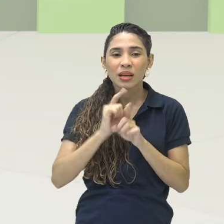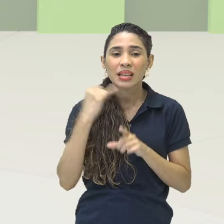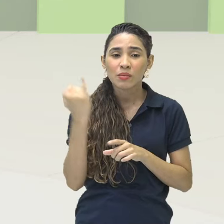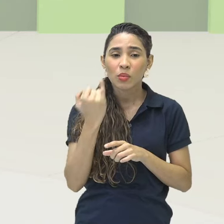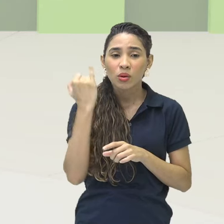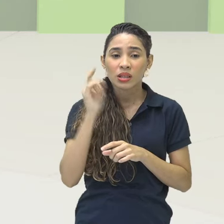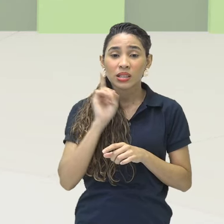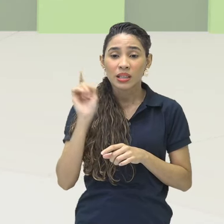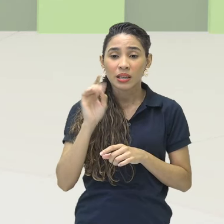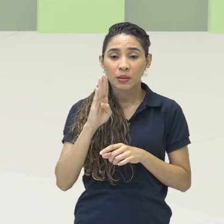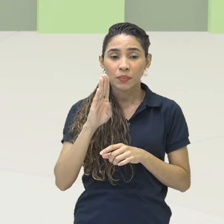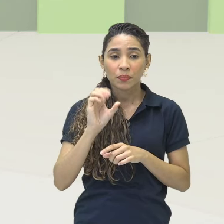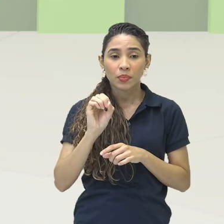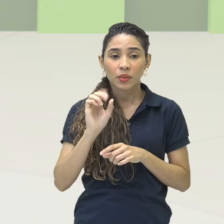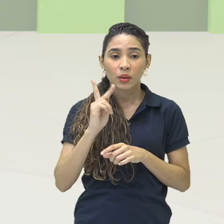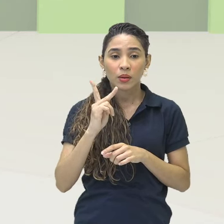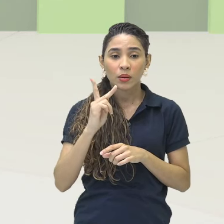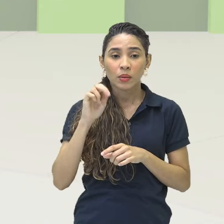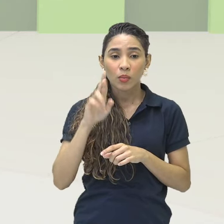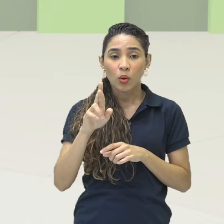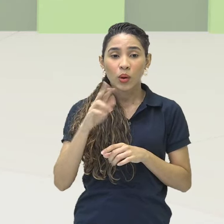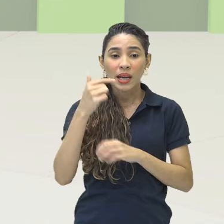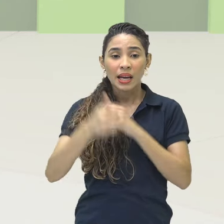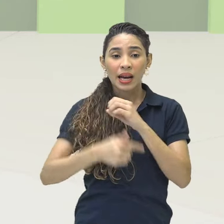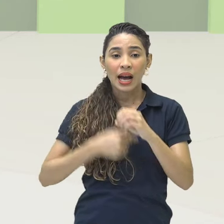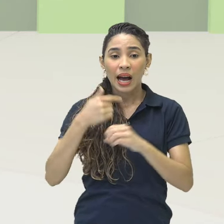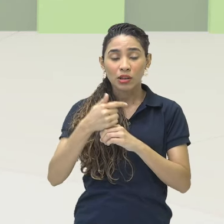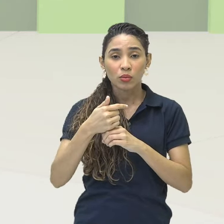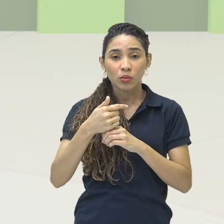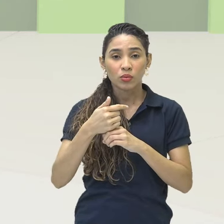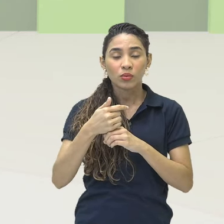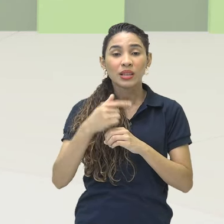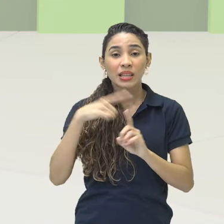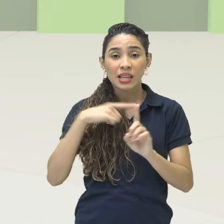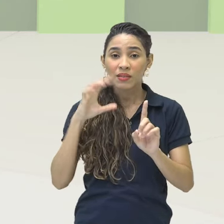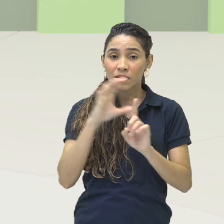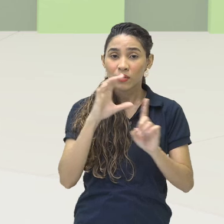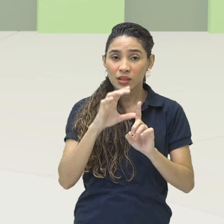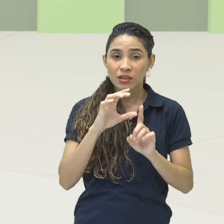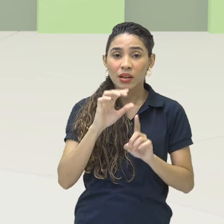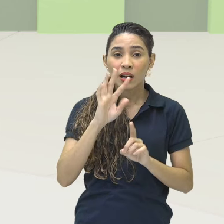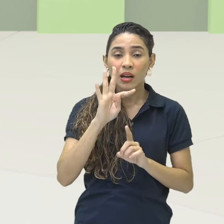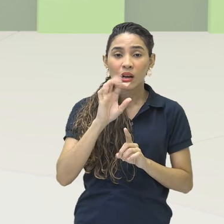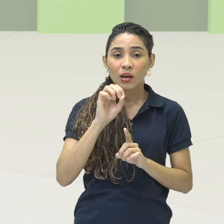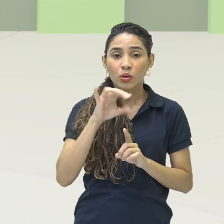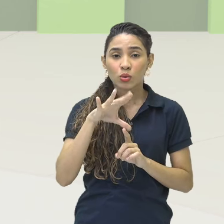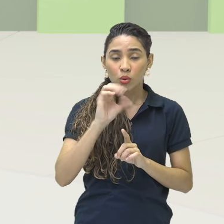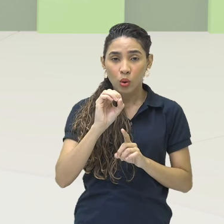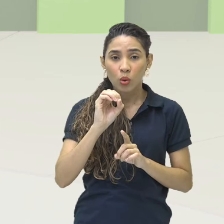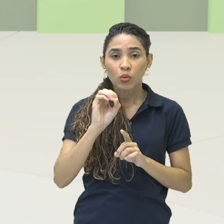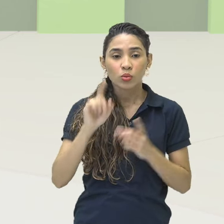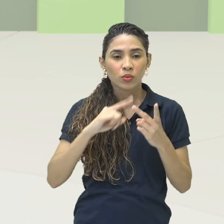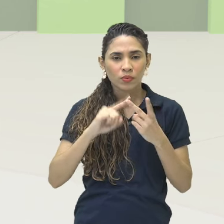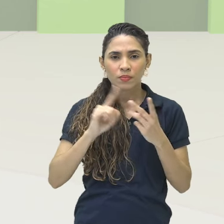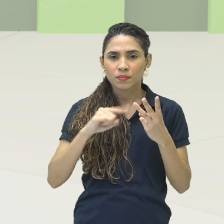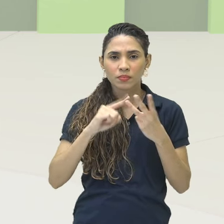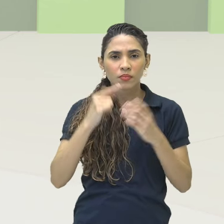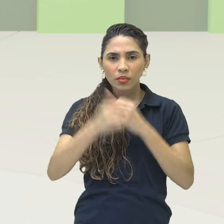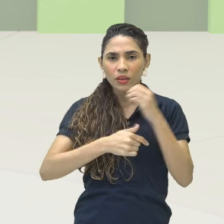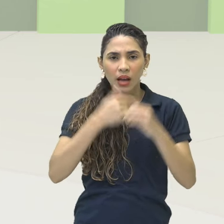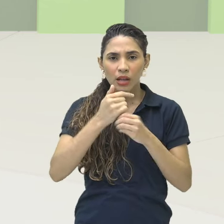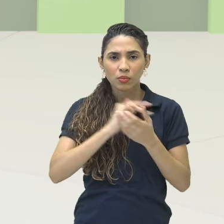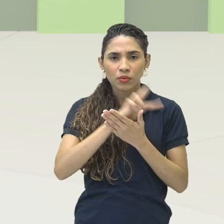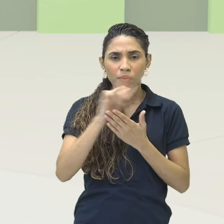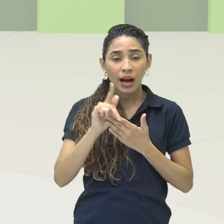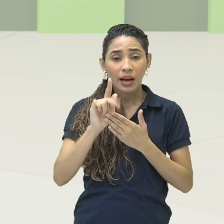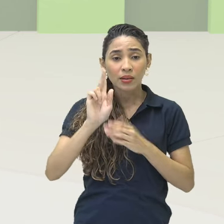também foi Bohr. Desde o átomo de Dalton veio ainda o átomo de Thomson, o átomo de Rutherford e o